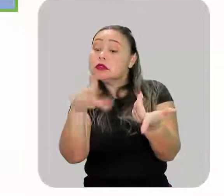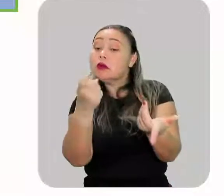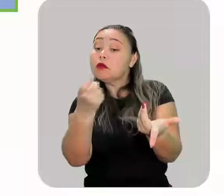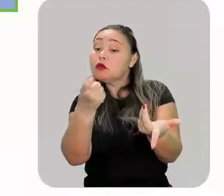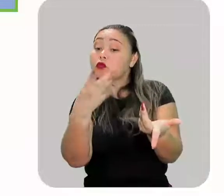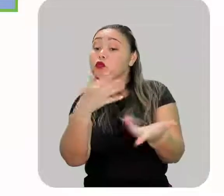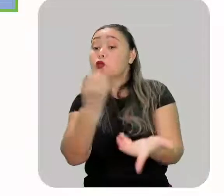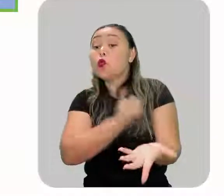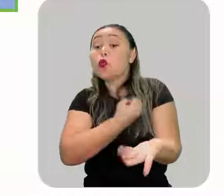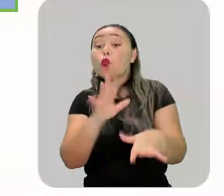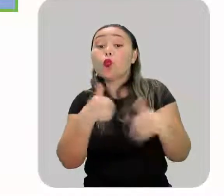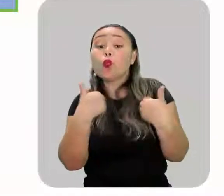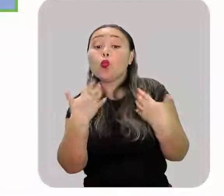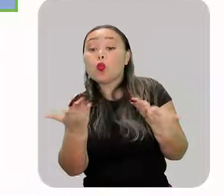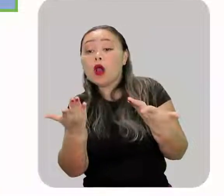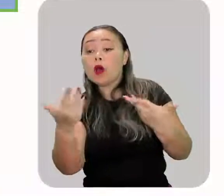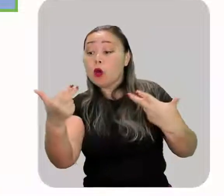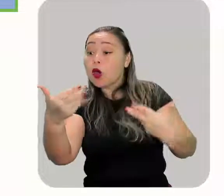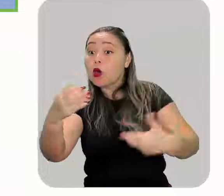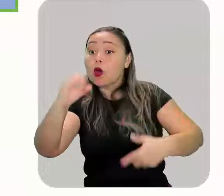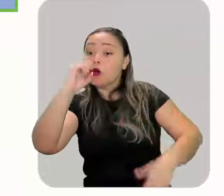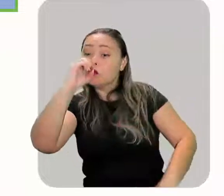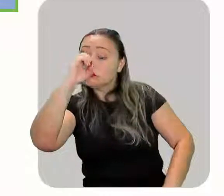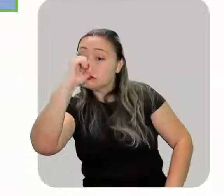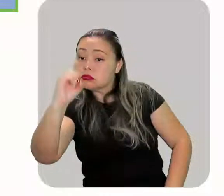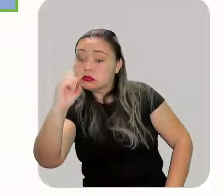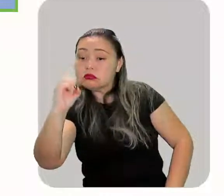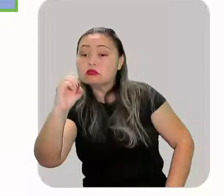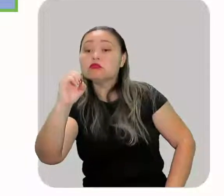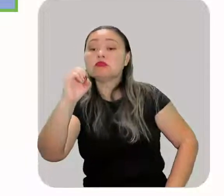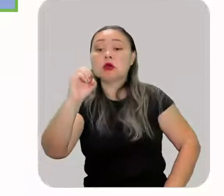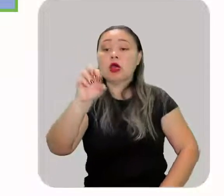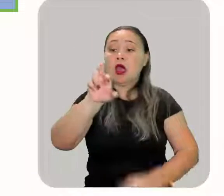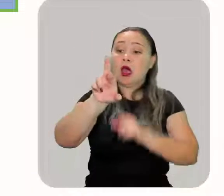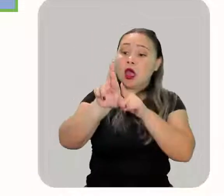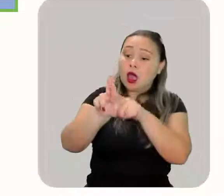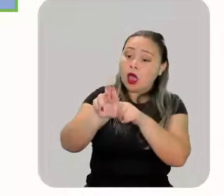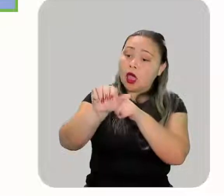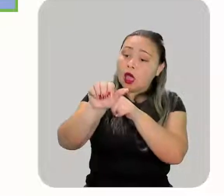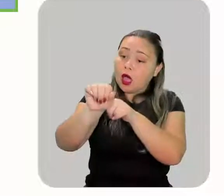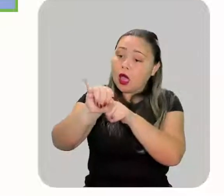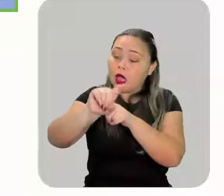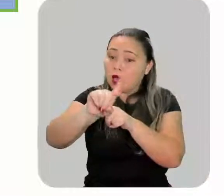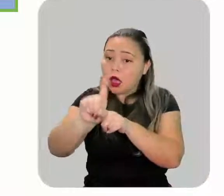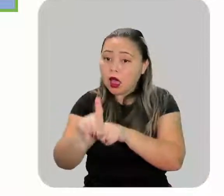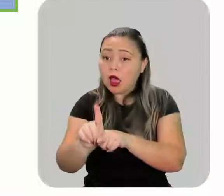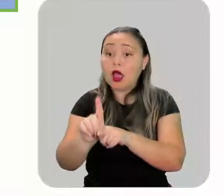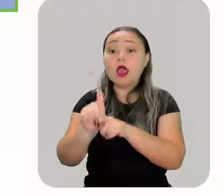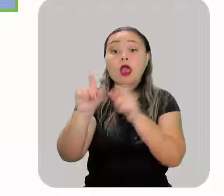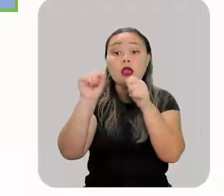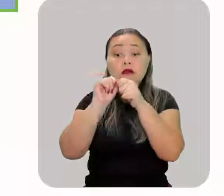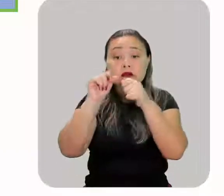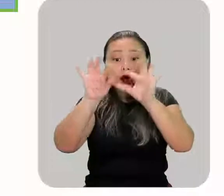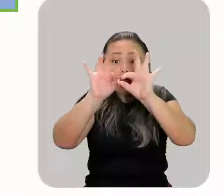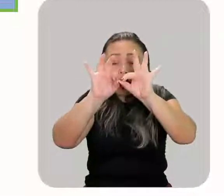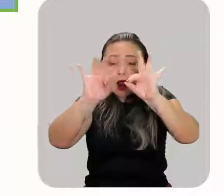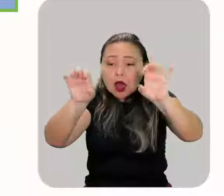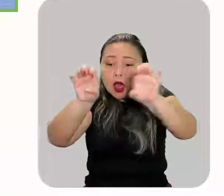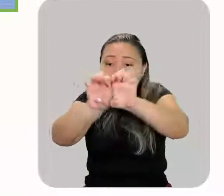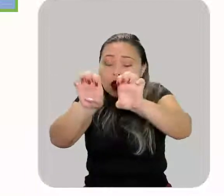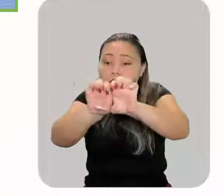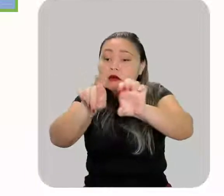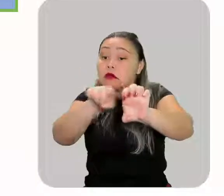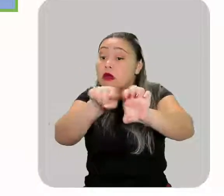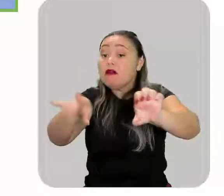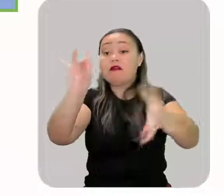equação. Então você já sabe, raiz é o valor que vai tornar aquela sentença verdadeira. Como a nossa